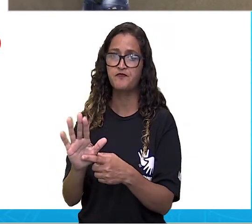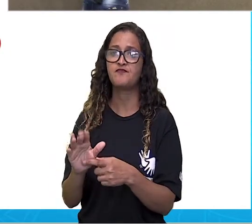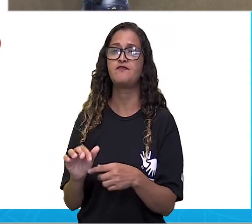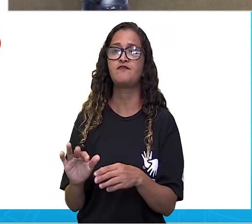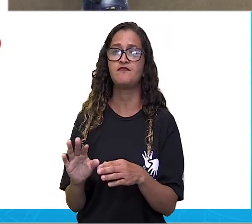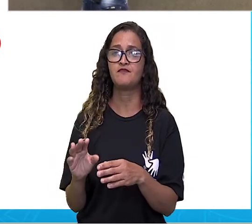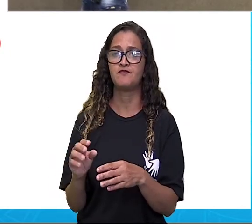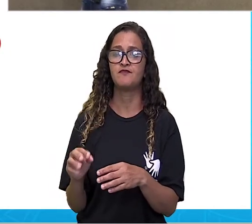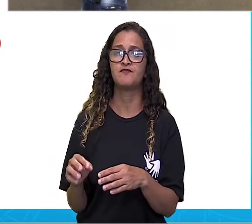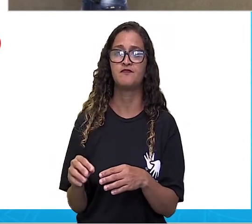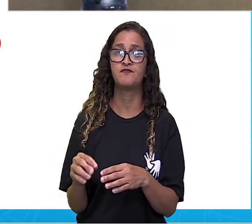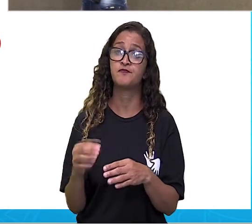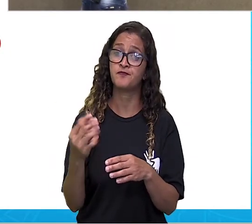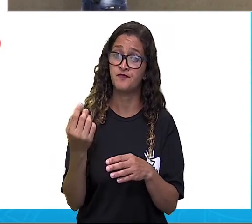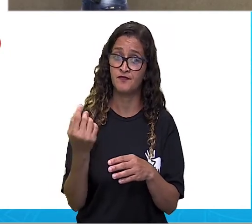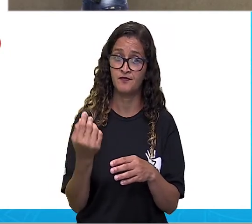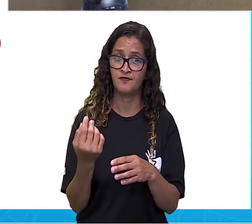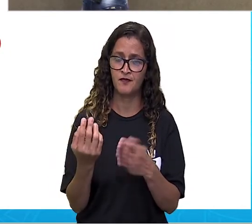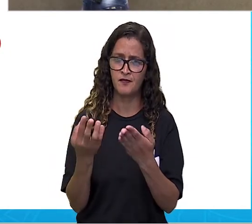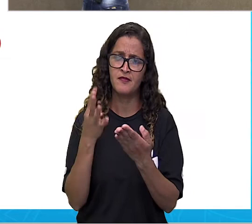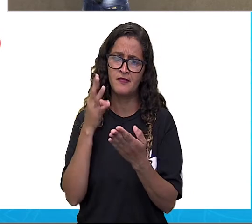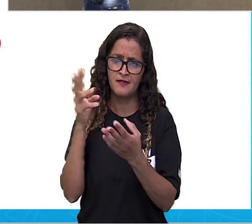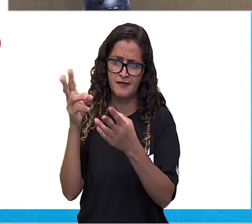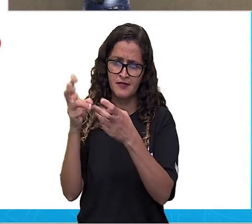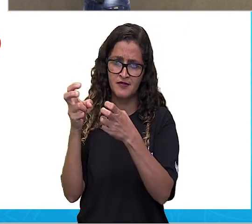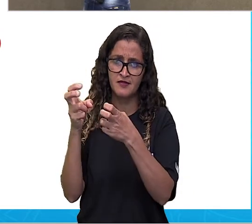Um, dois.